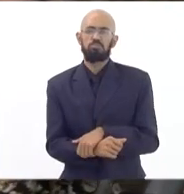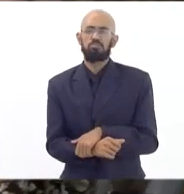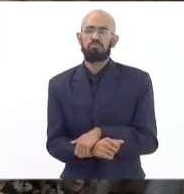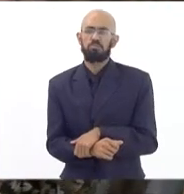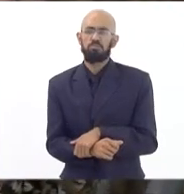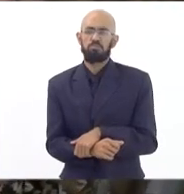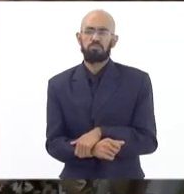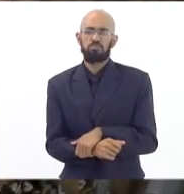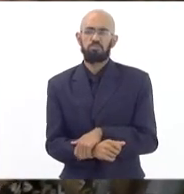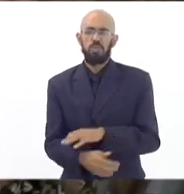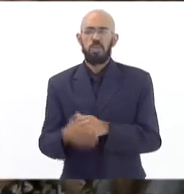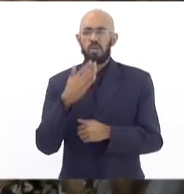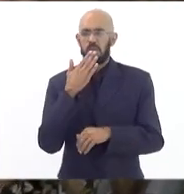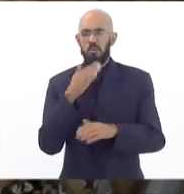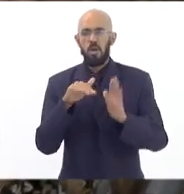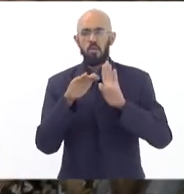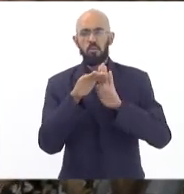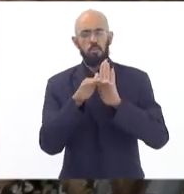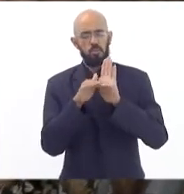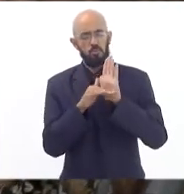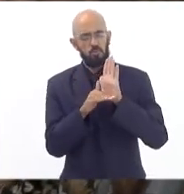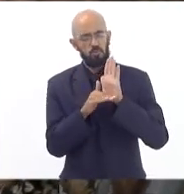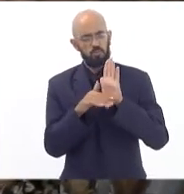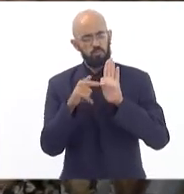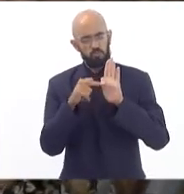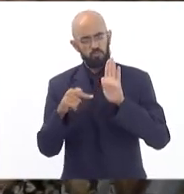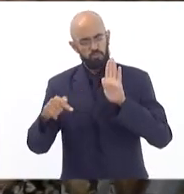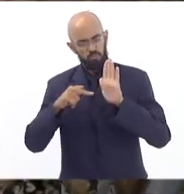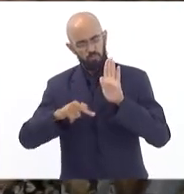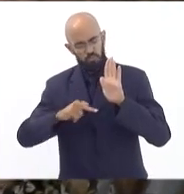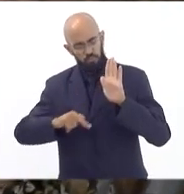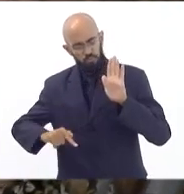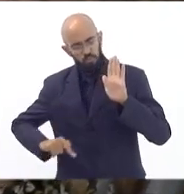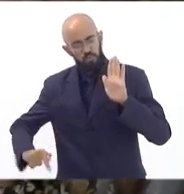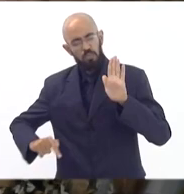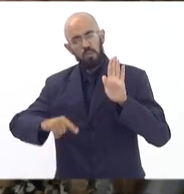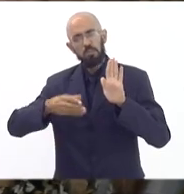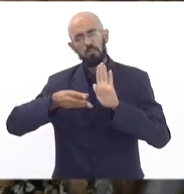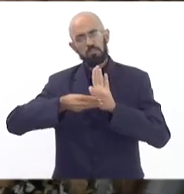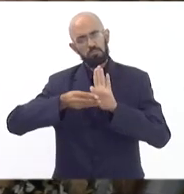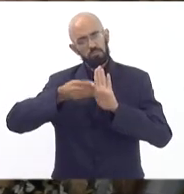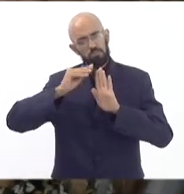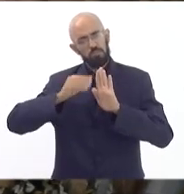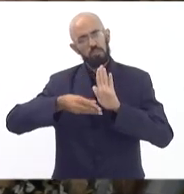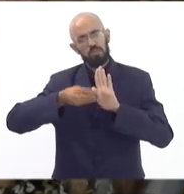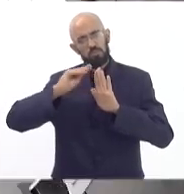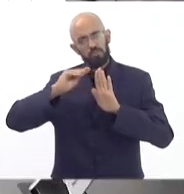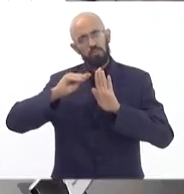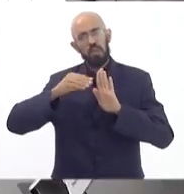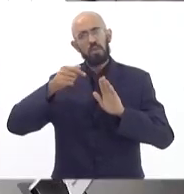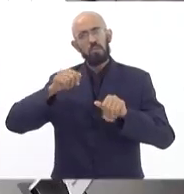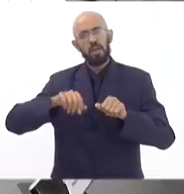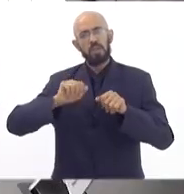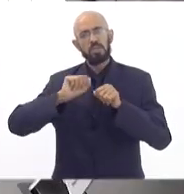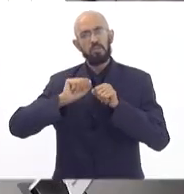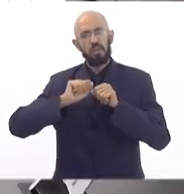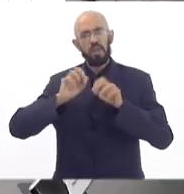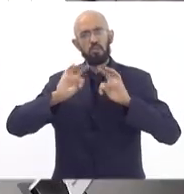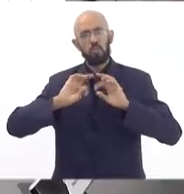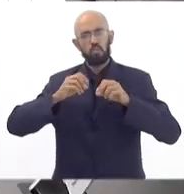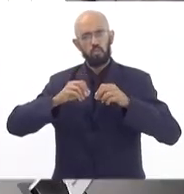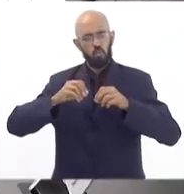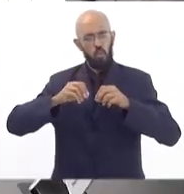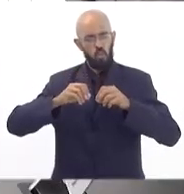em qual o cronograma para que essas medidas até alternativa sejam aplicadas em toda a rede